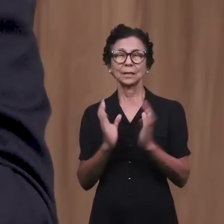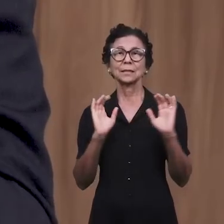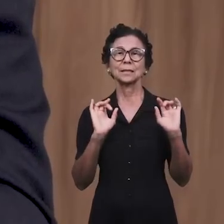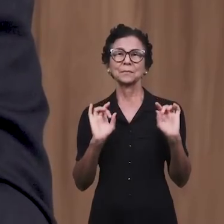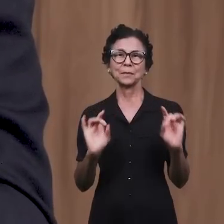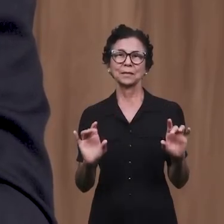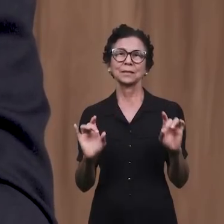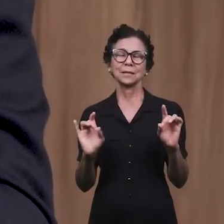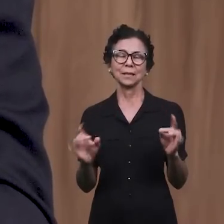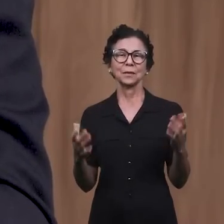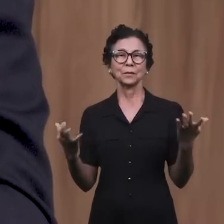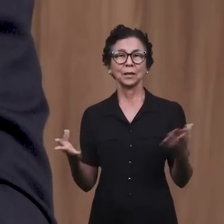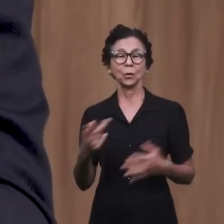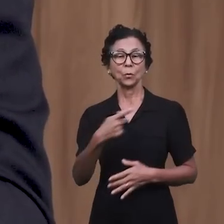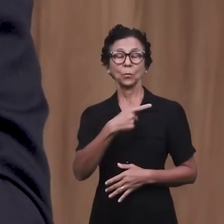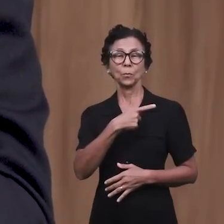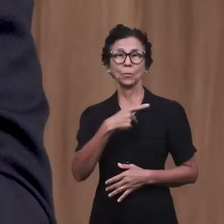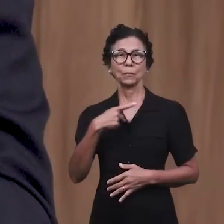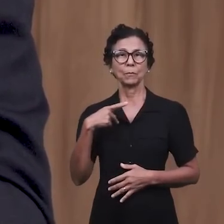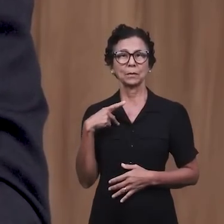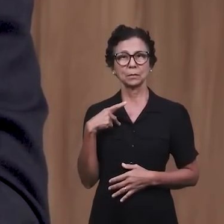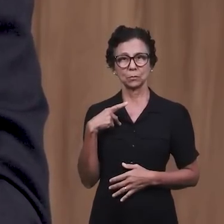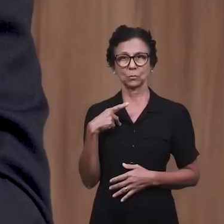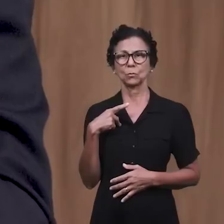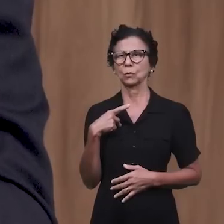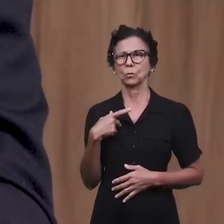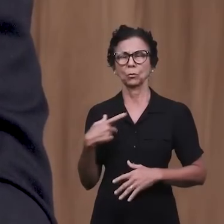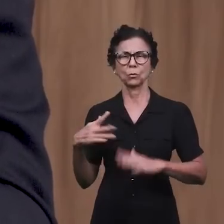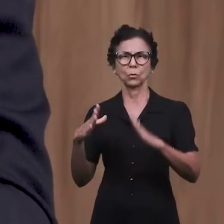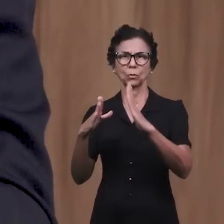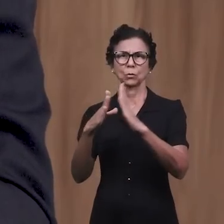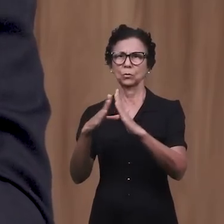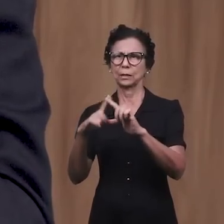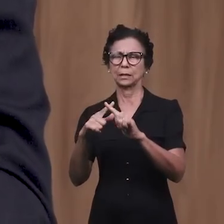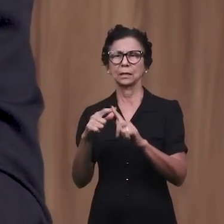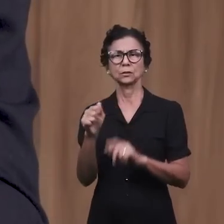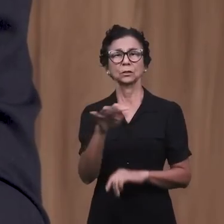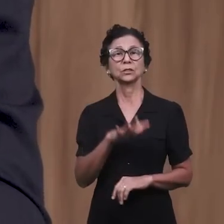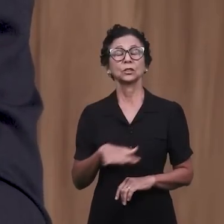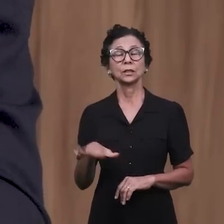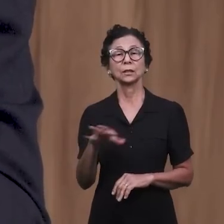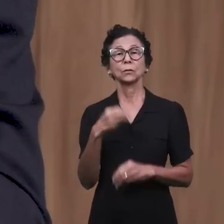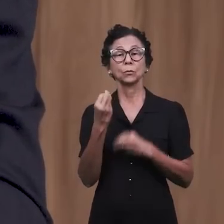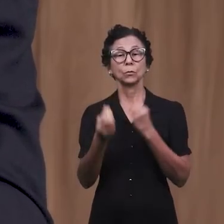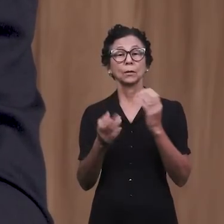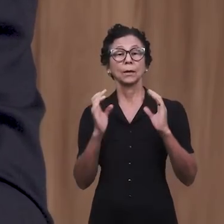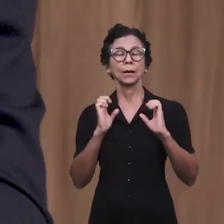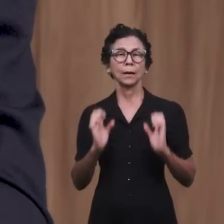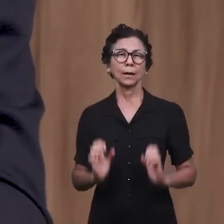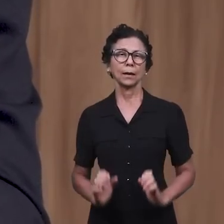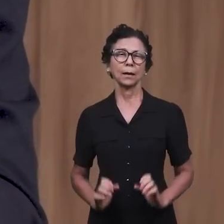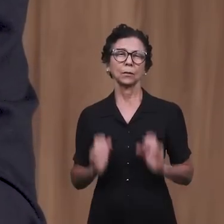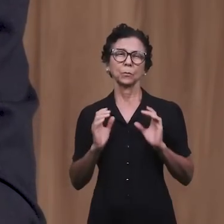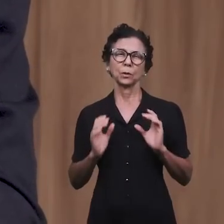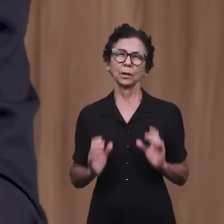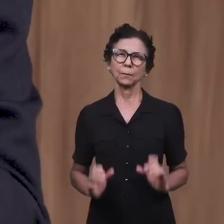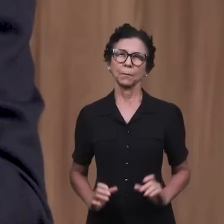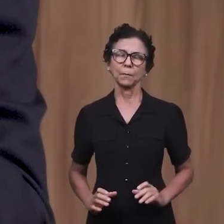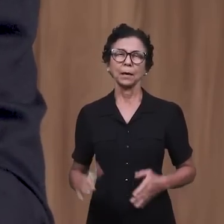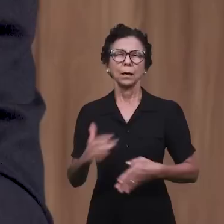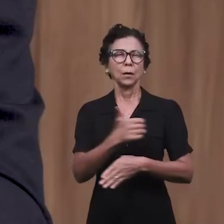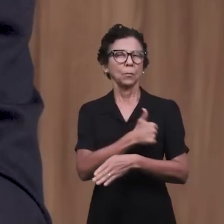o pastor da igreja, ou seja, o pastor de uma forma geral. Como é a ética do pastor, o comportamento dele, a questão